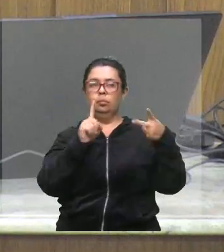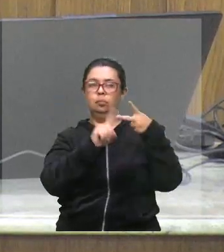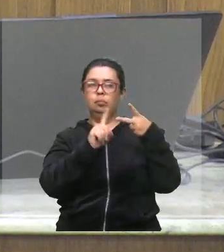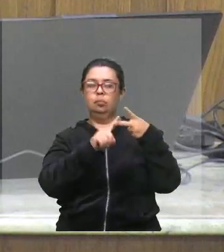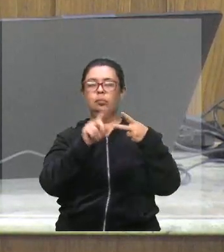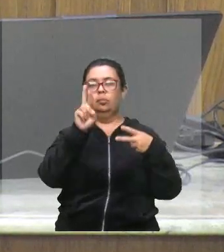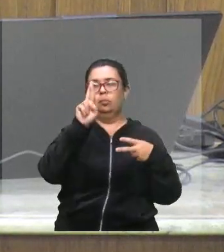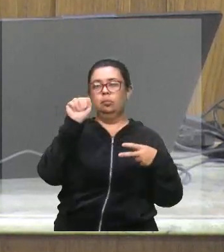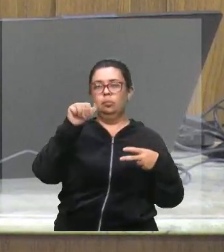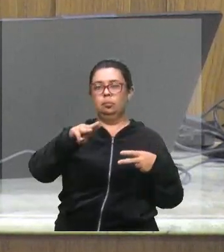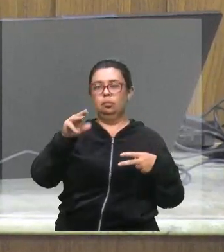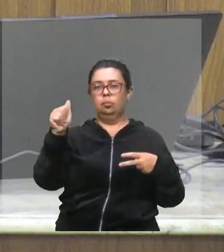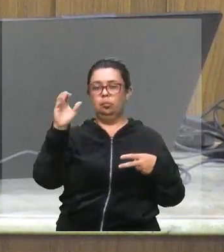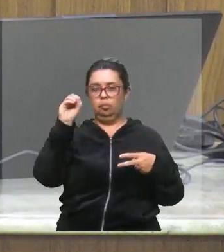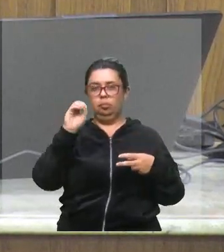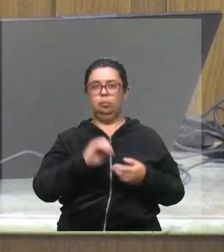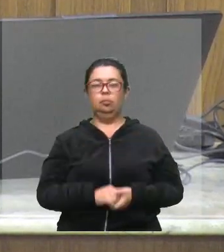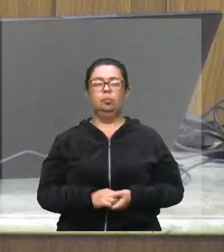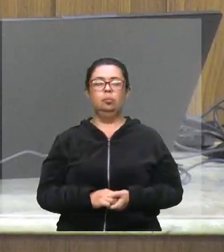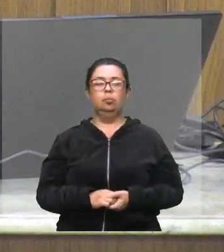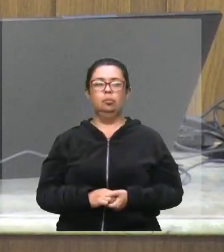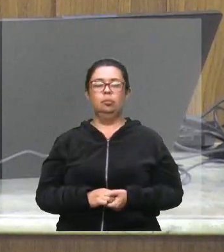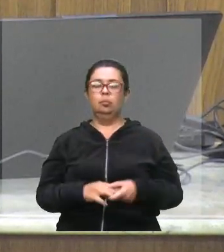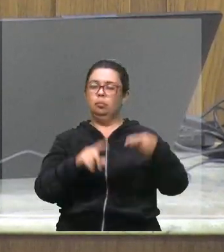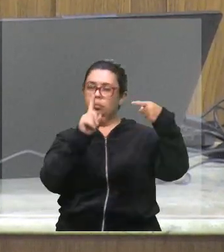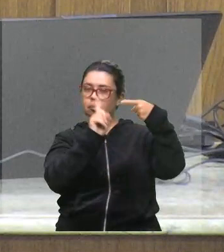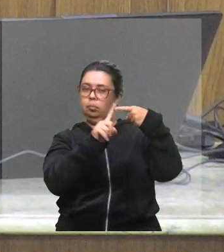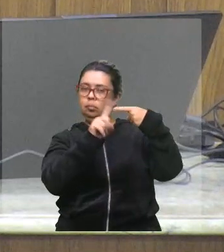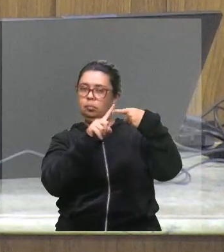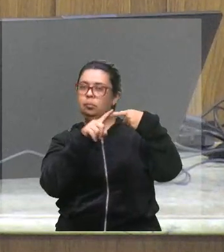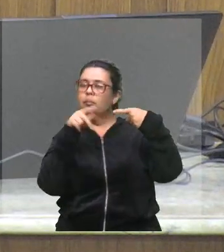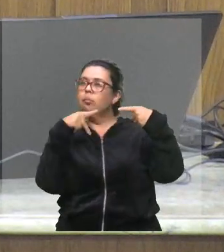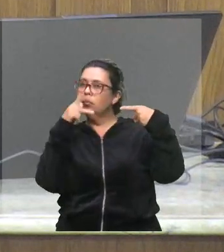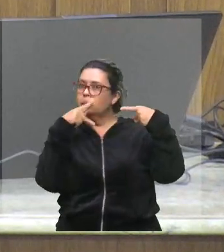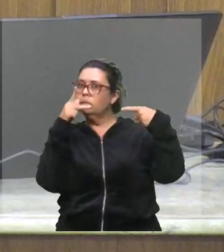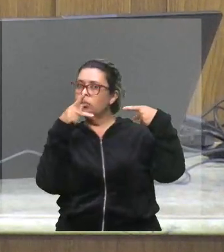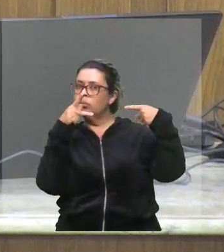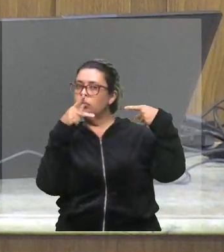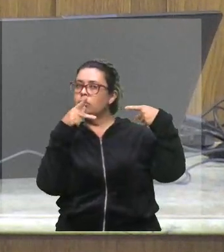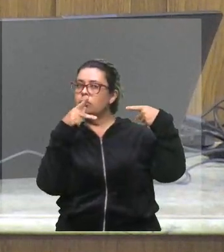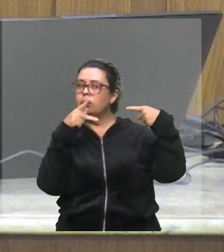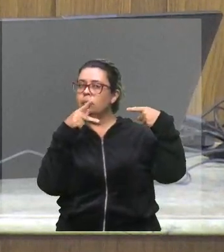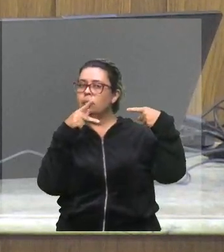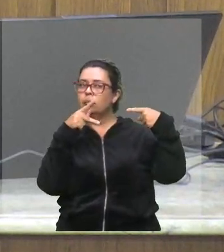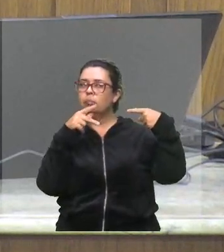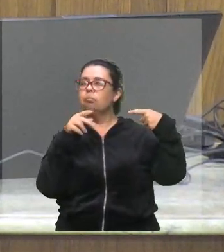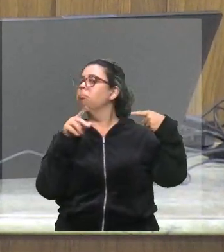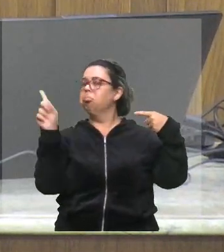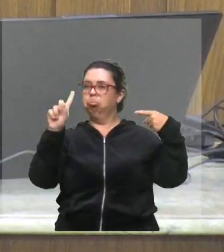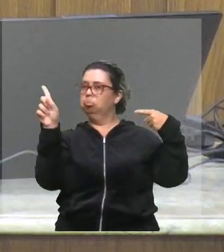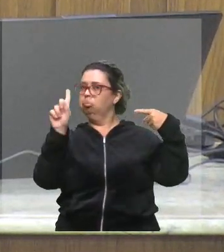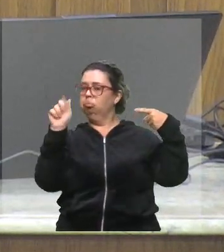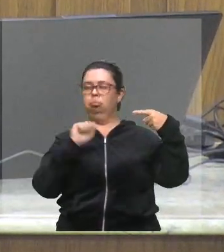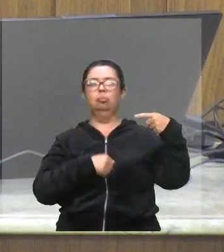Luiz Antônio Ramon. Consulto a vereadora Vanessa se a senhora fará uso da palavra. Não farei.